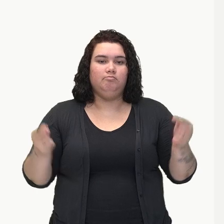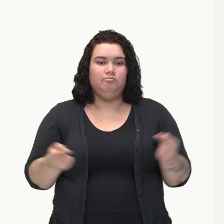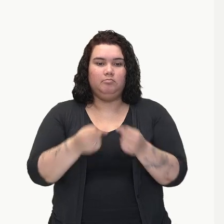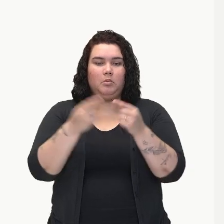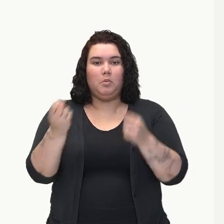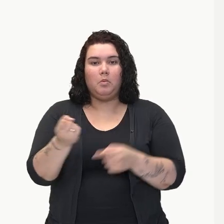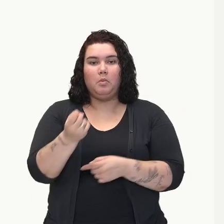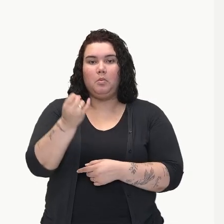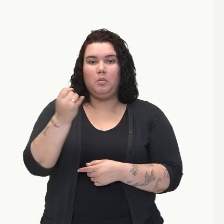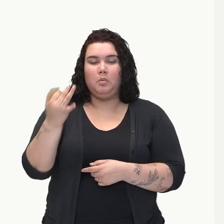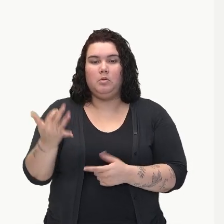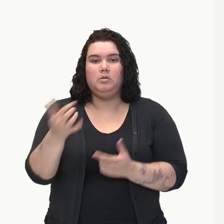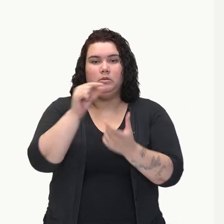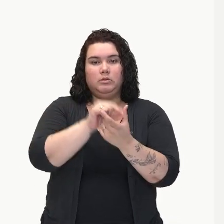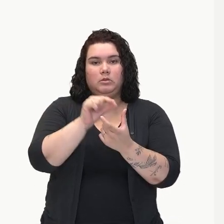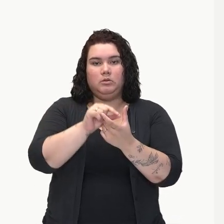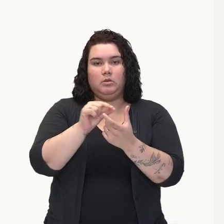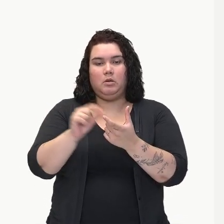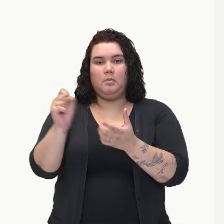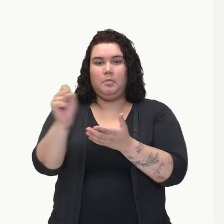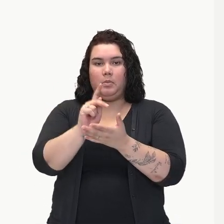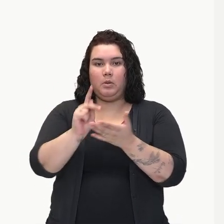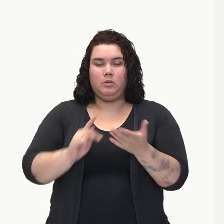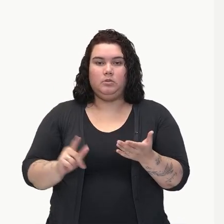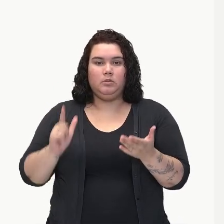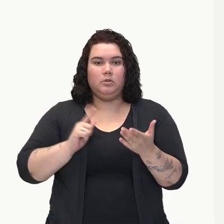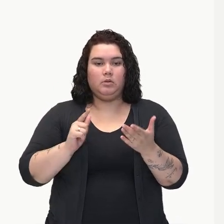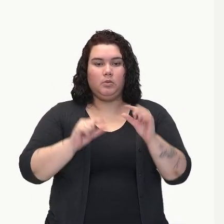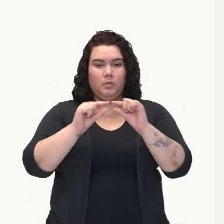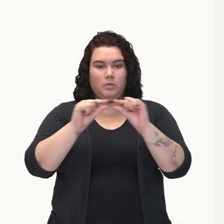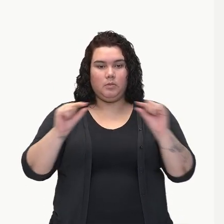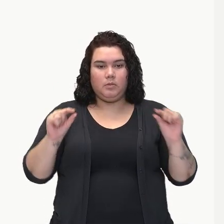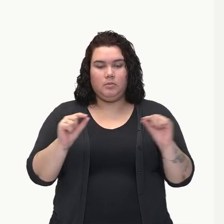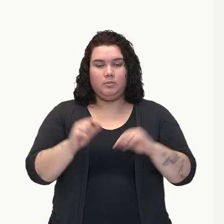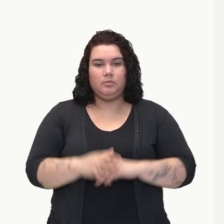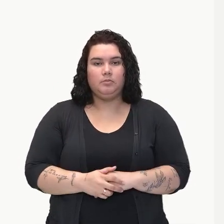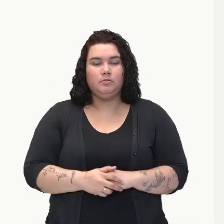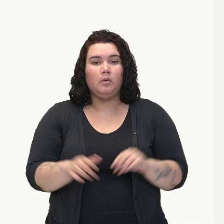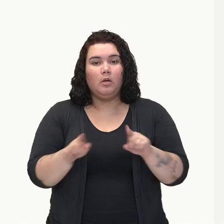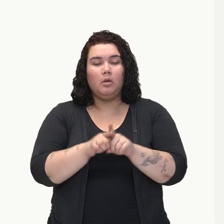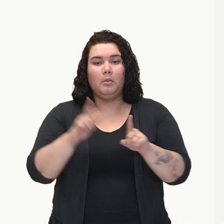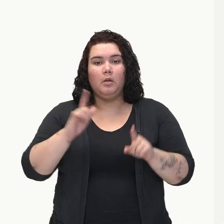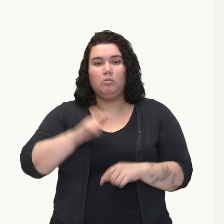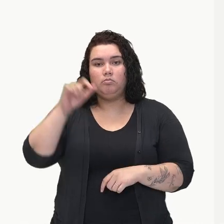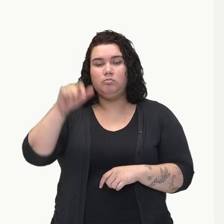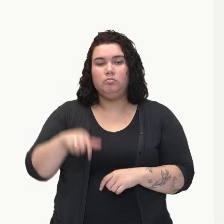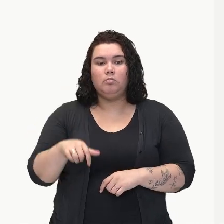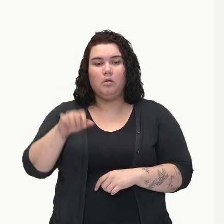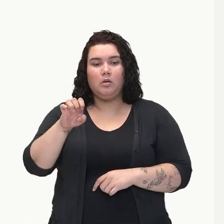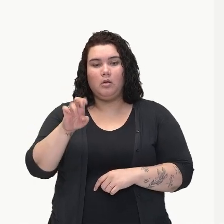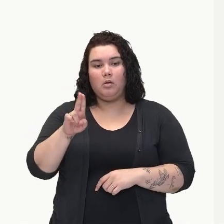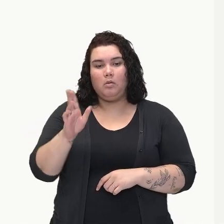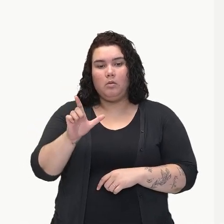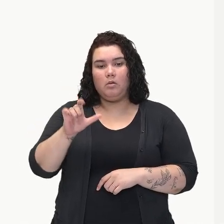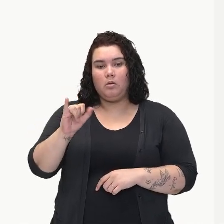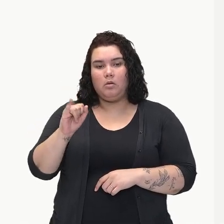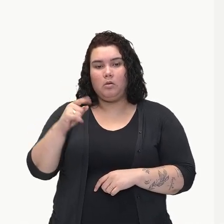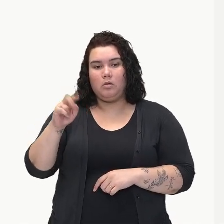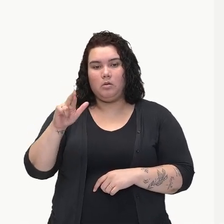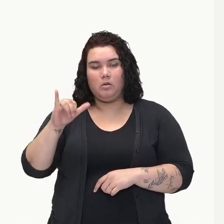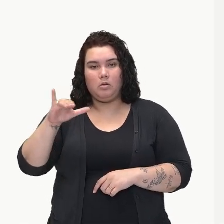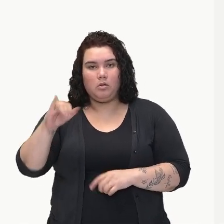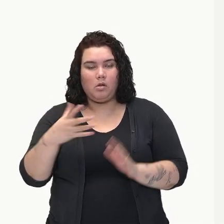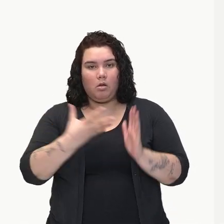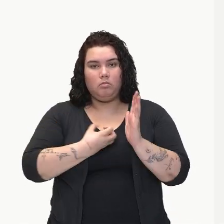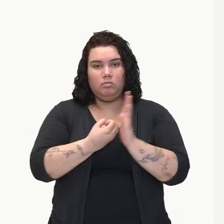número de sílabas poéticas que a gente tem num verso. E o eu lírico, já adiantei para vocês que o eu lírico é essa voz